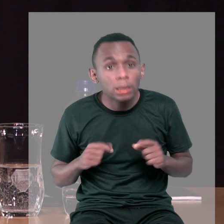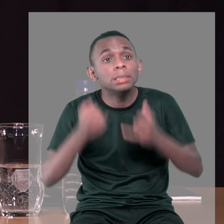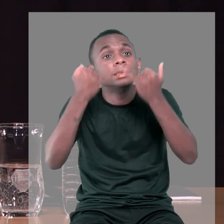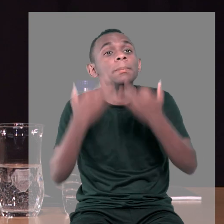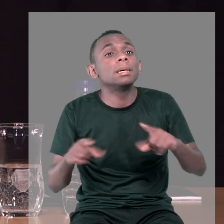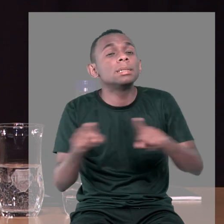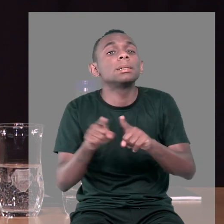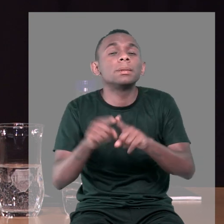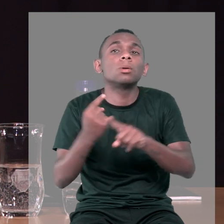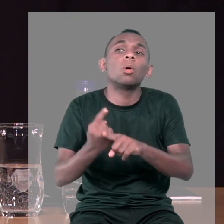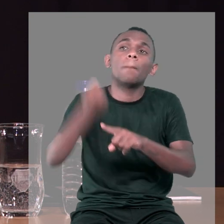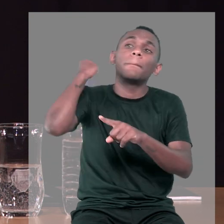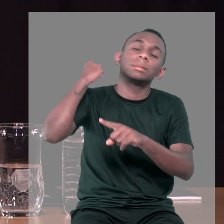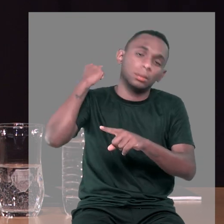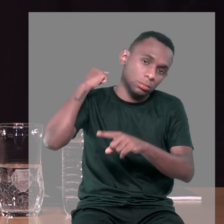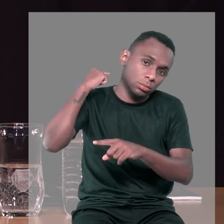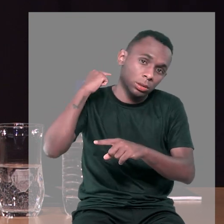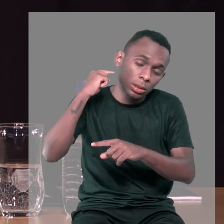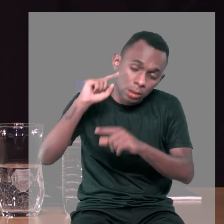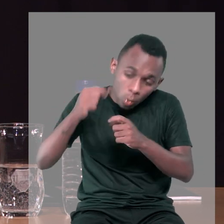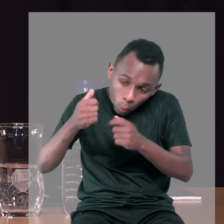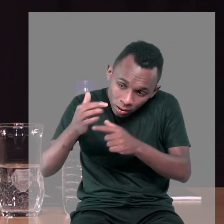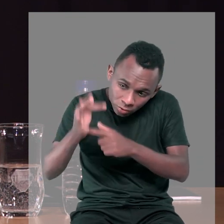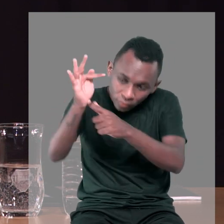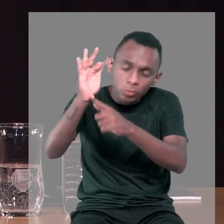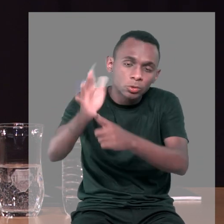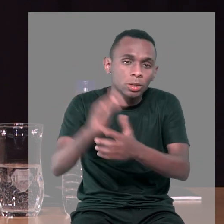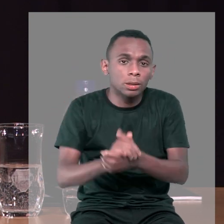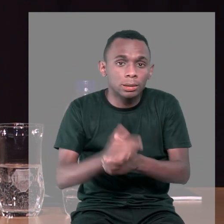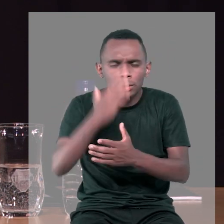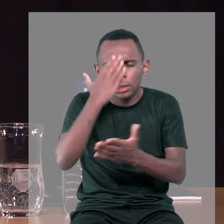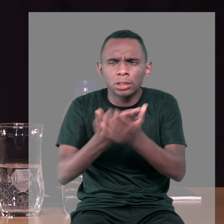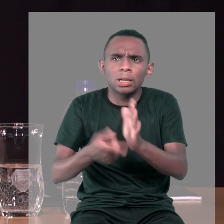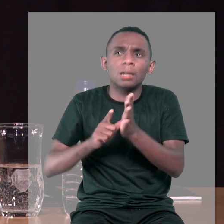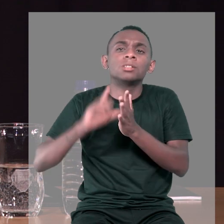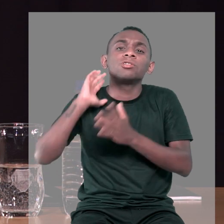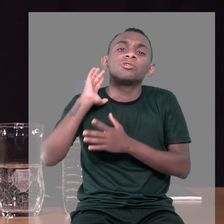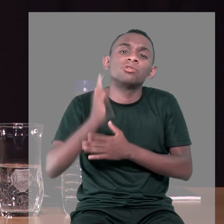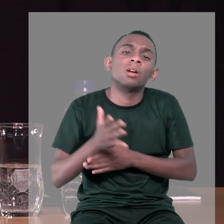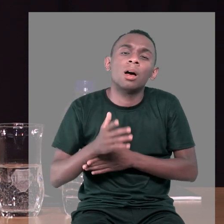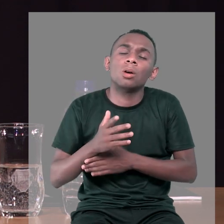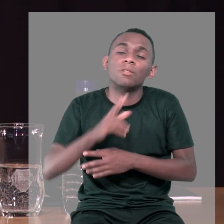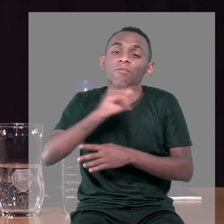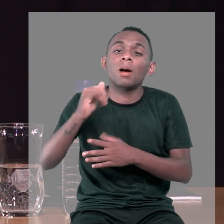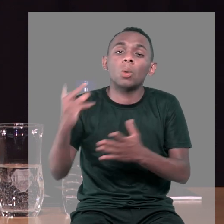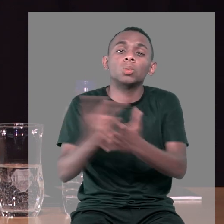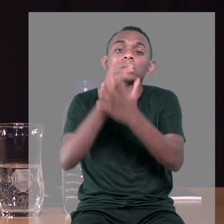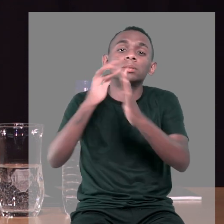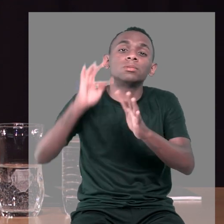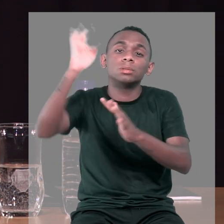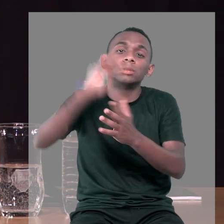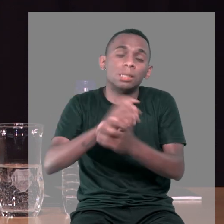tema, não é? Basta lembrar dos discursos dos líderes nazistas,